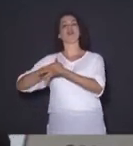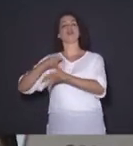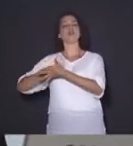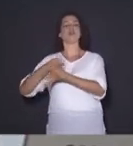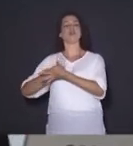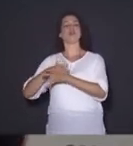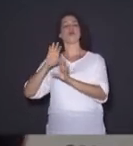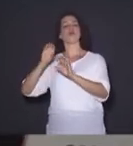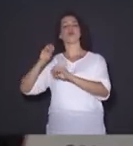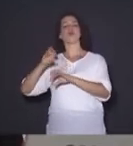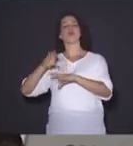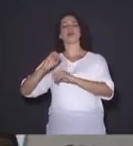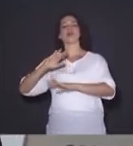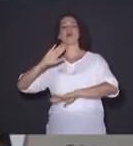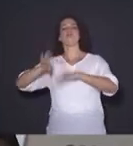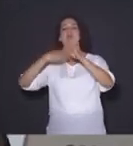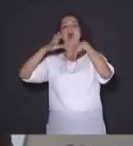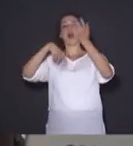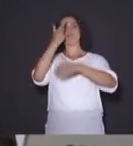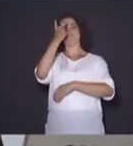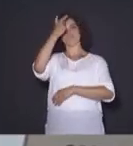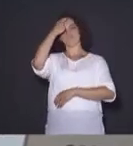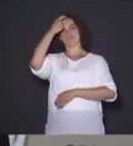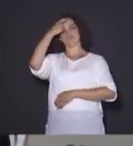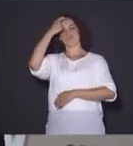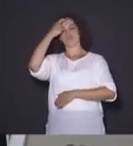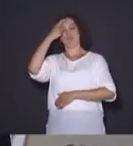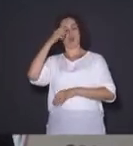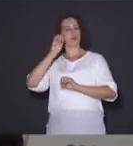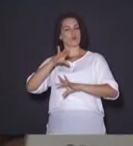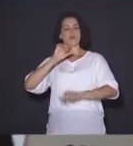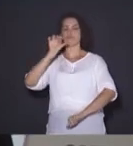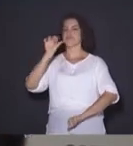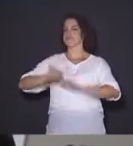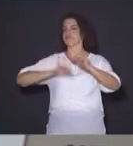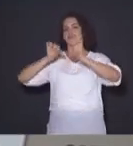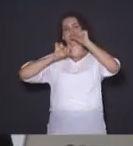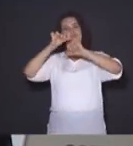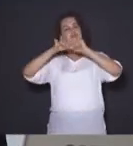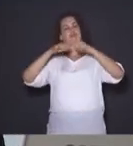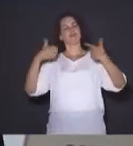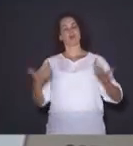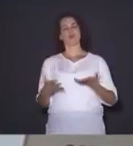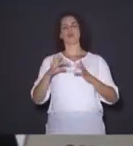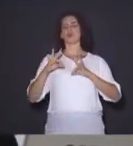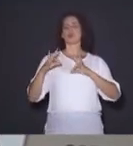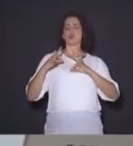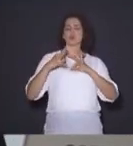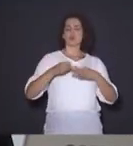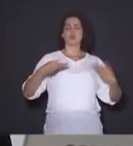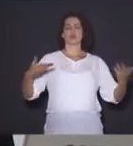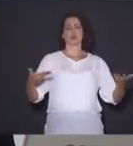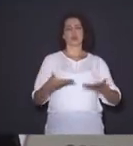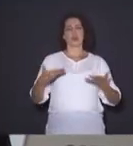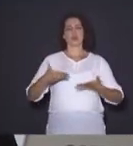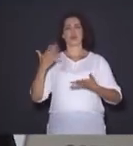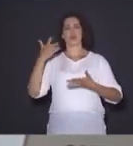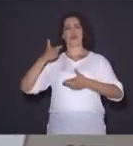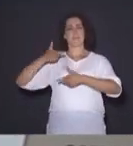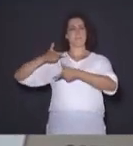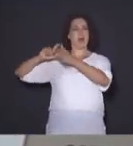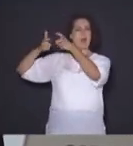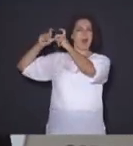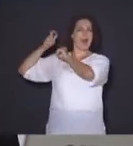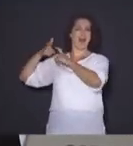constrói pensamento uma educação crítica uma educação transformadora e tudo que a atualidade conservadora que têm